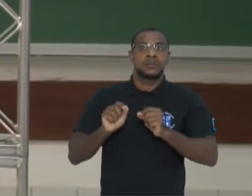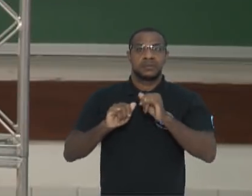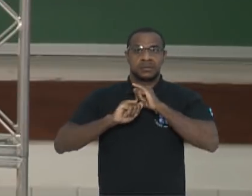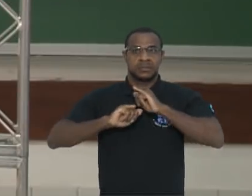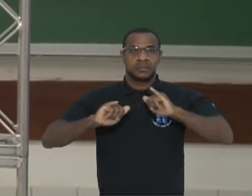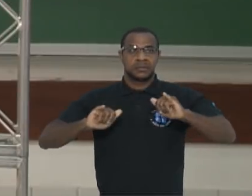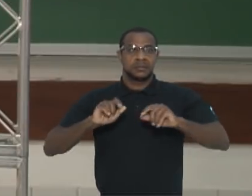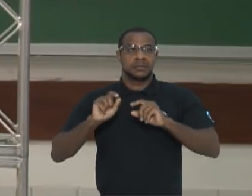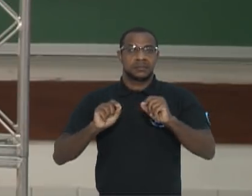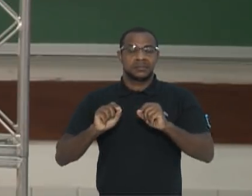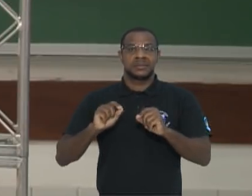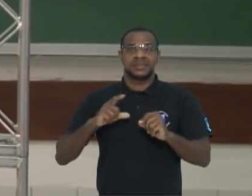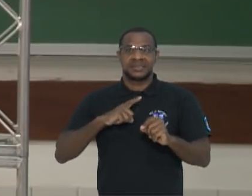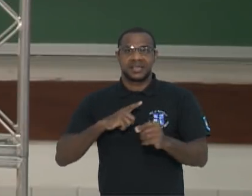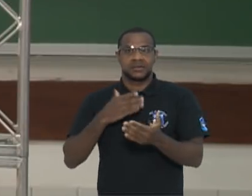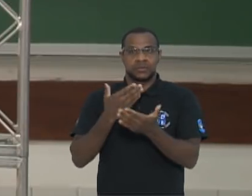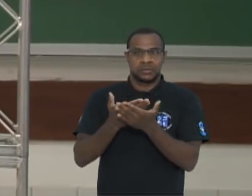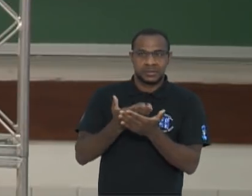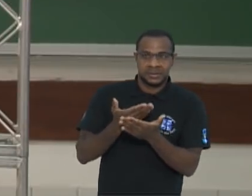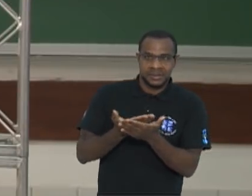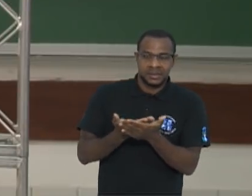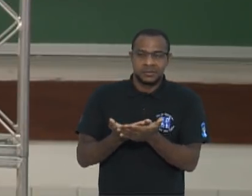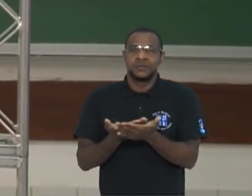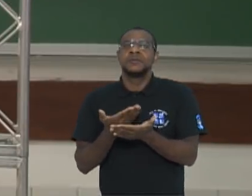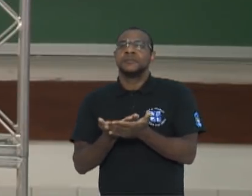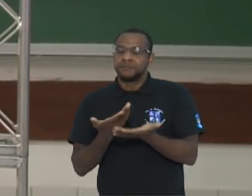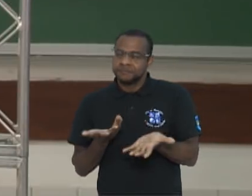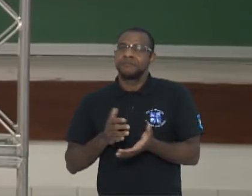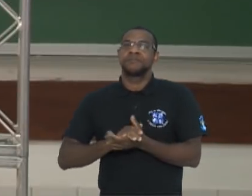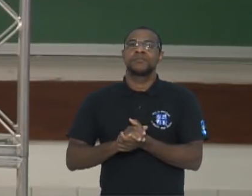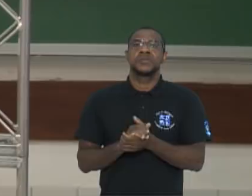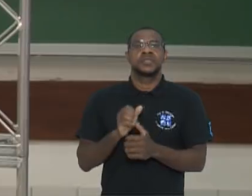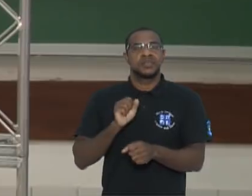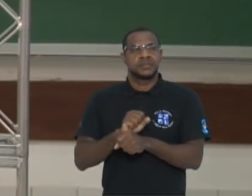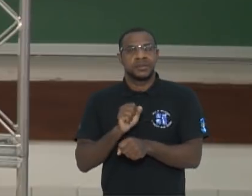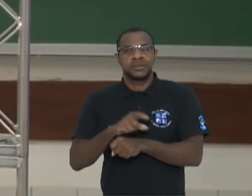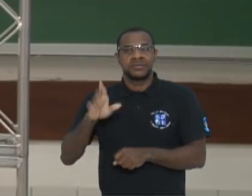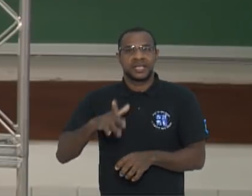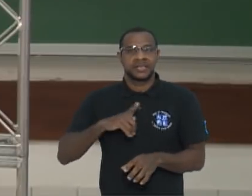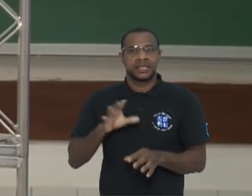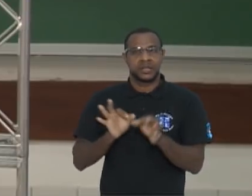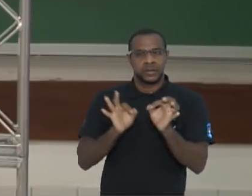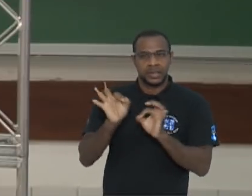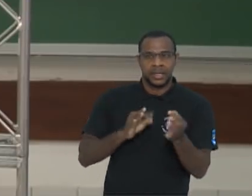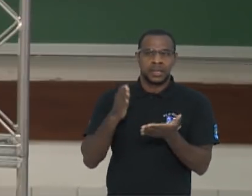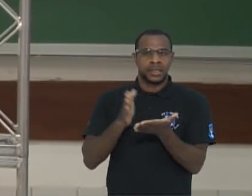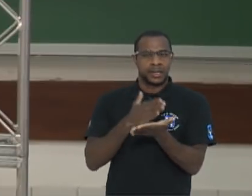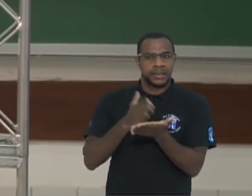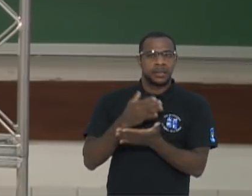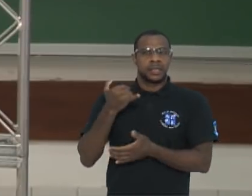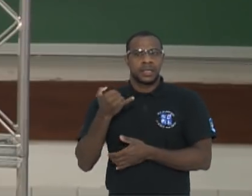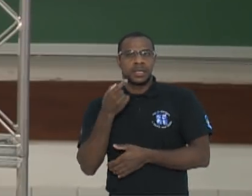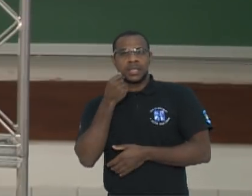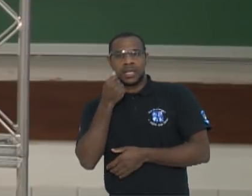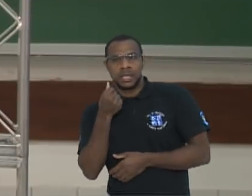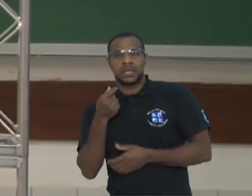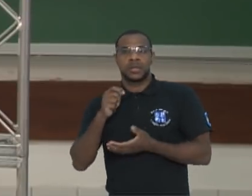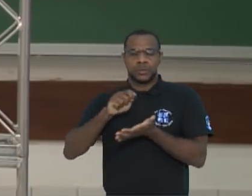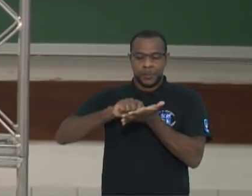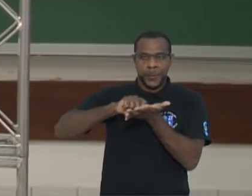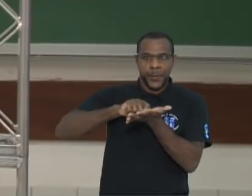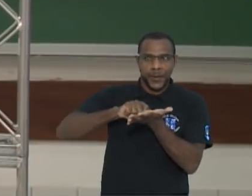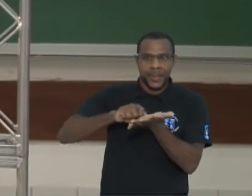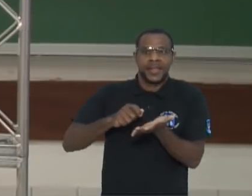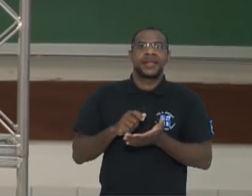estarem aí se dedicando aos estudos, né? Espero que já tenham aí se organizado com caderno, caneta, lápis, borracha, né?